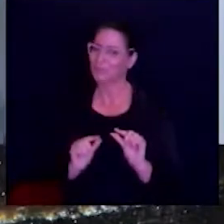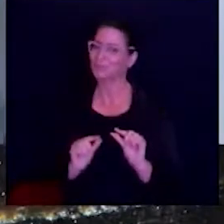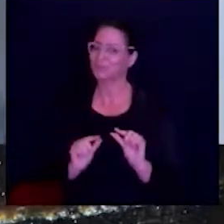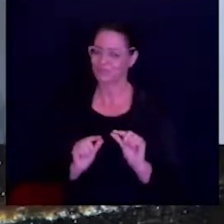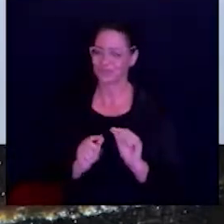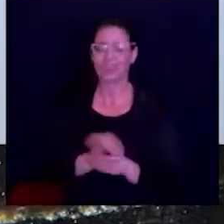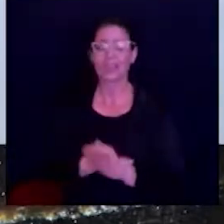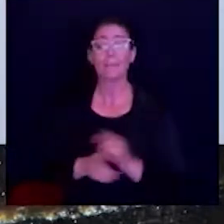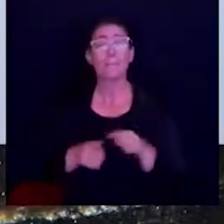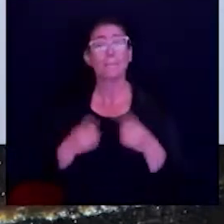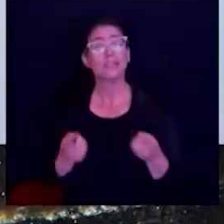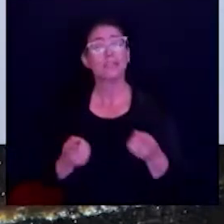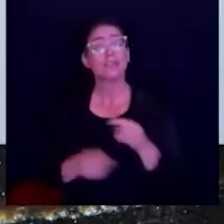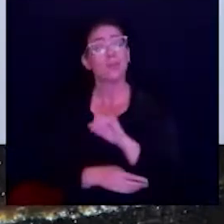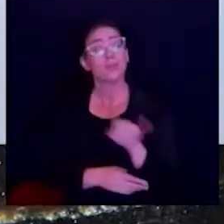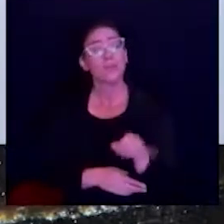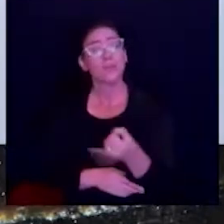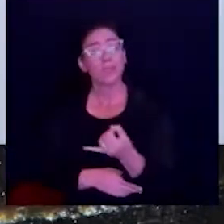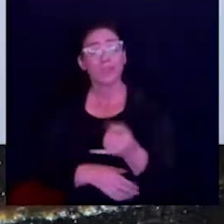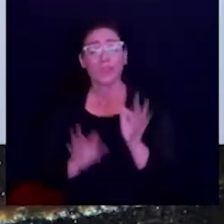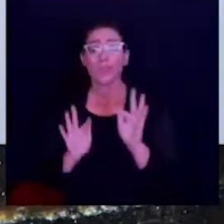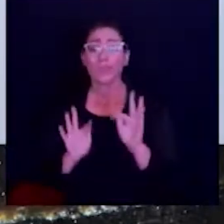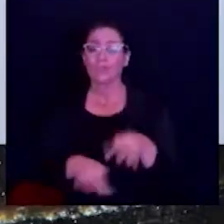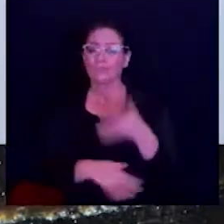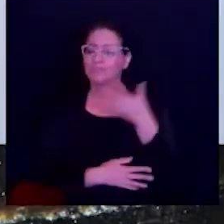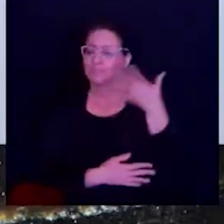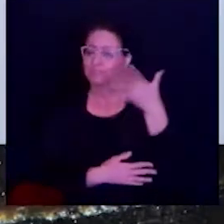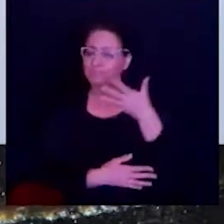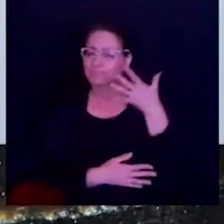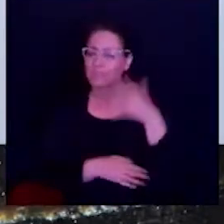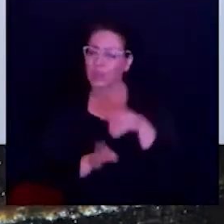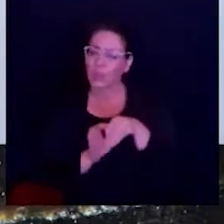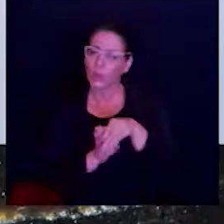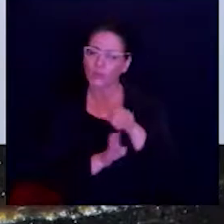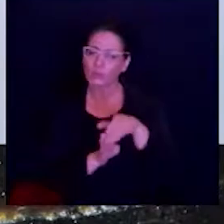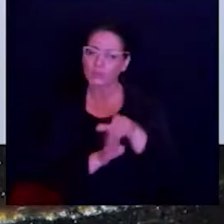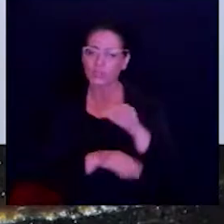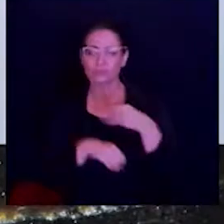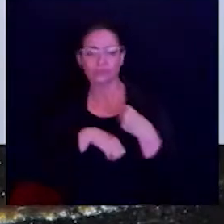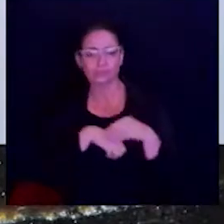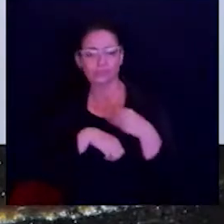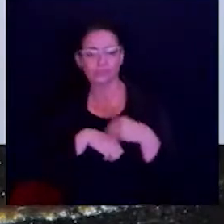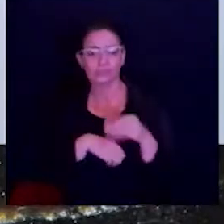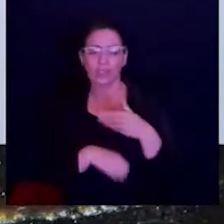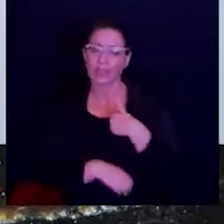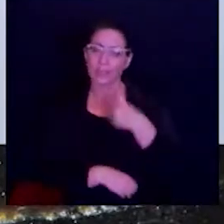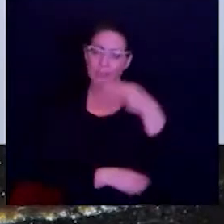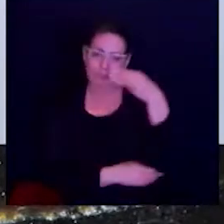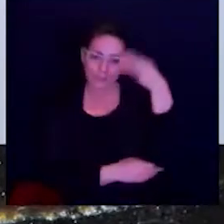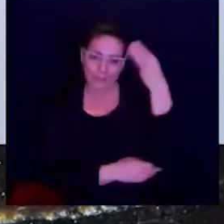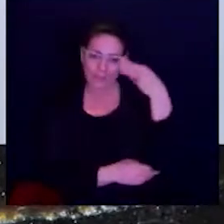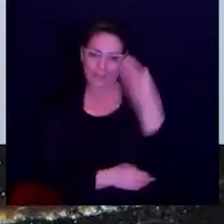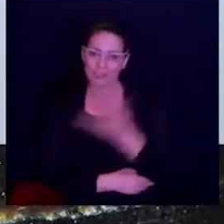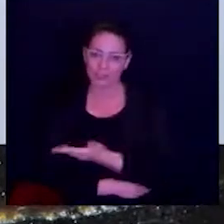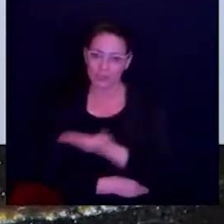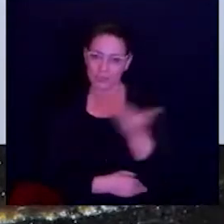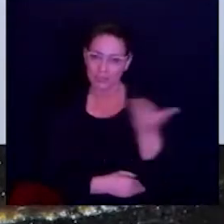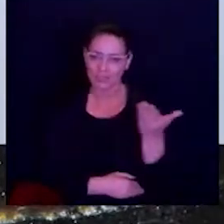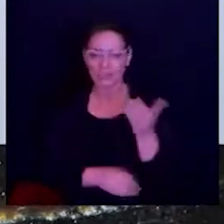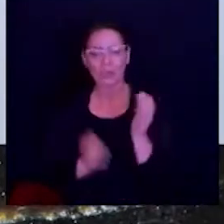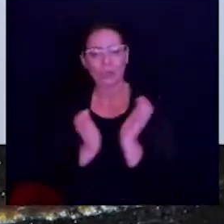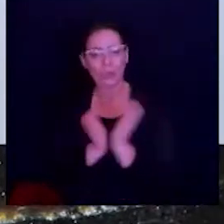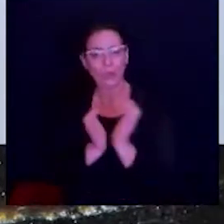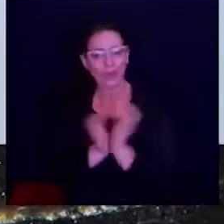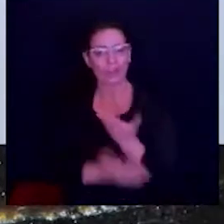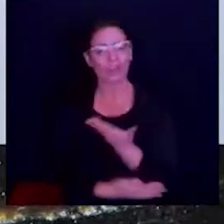Assim, aproveito para encerrar este discurso com um conselho que eu gostaria de dar com Paraninfa, colega de profissão e